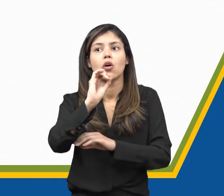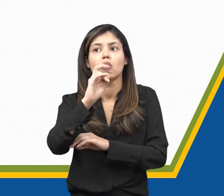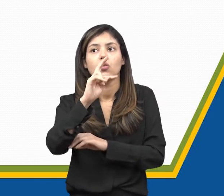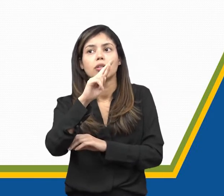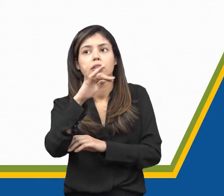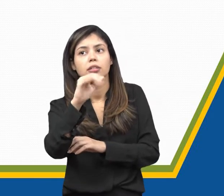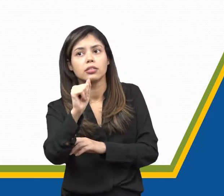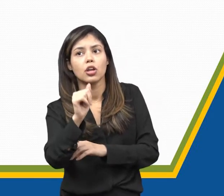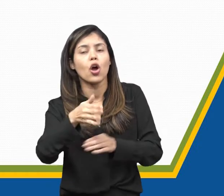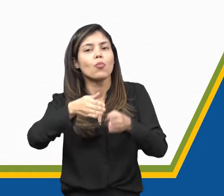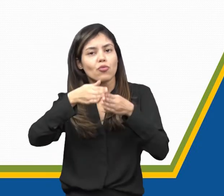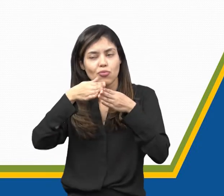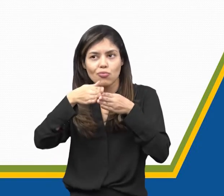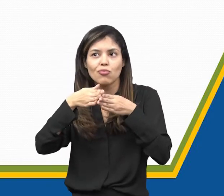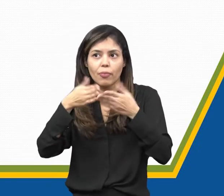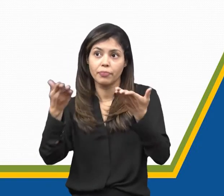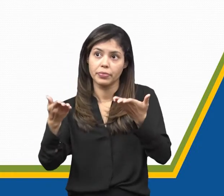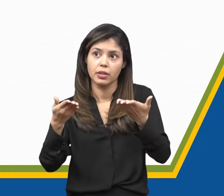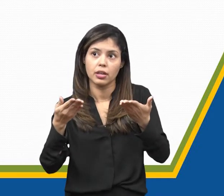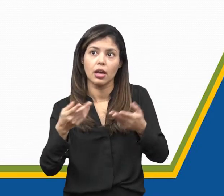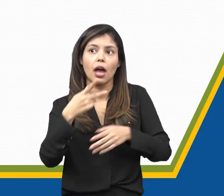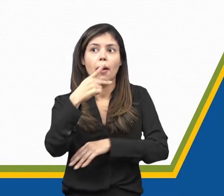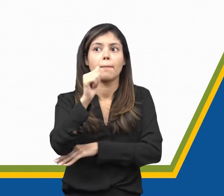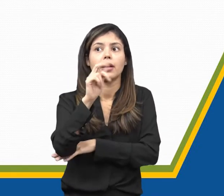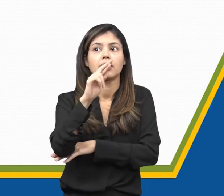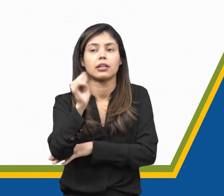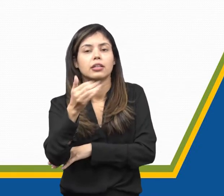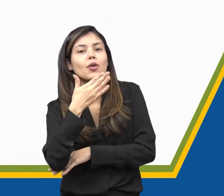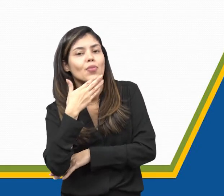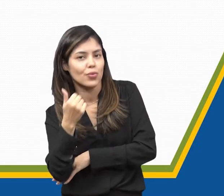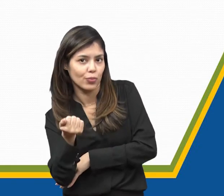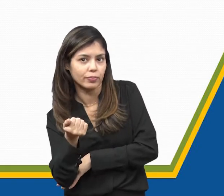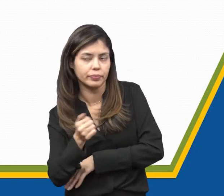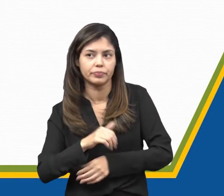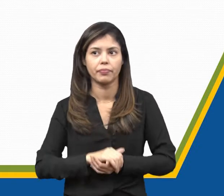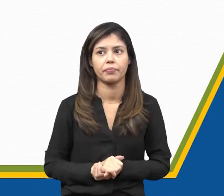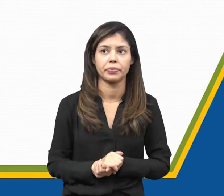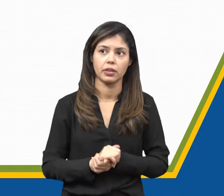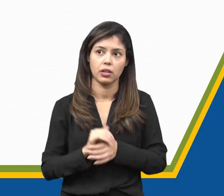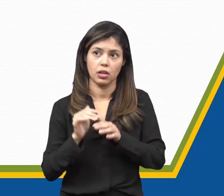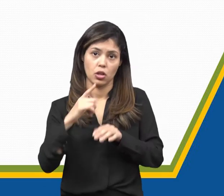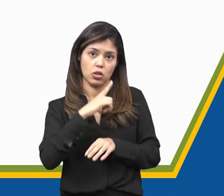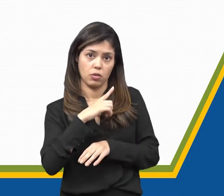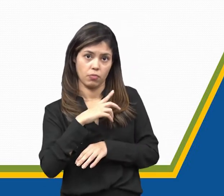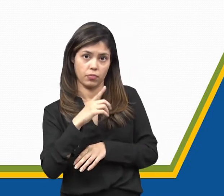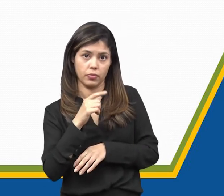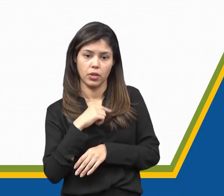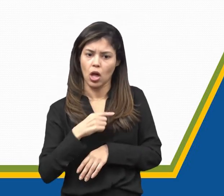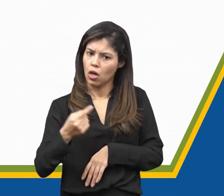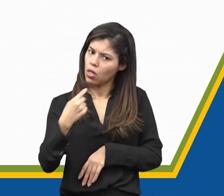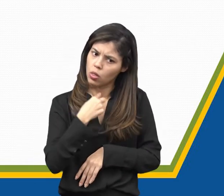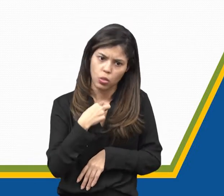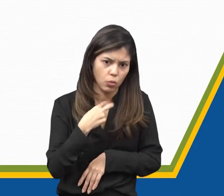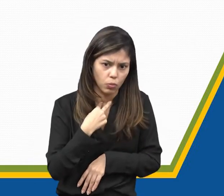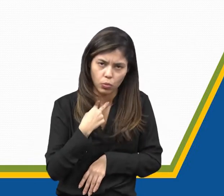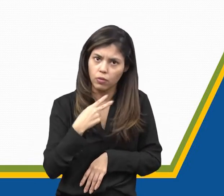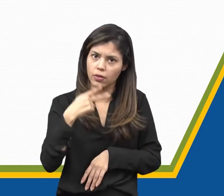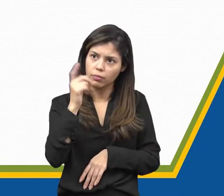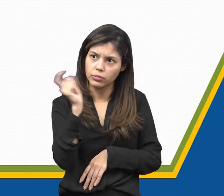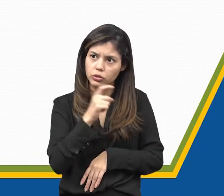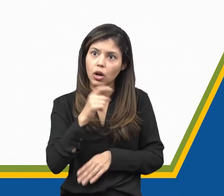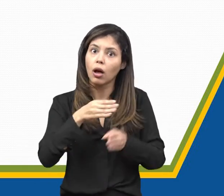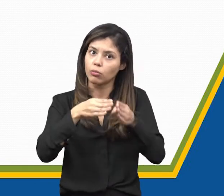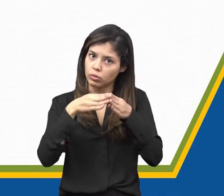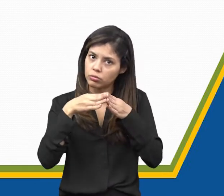como por favor, para que seja mais suave. Temos aí as frases: no digas mentiras,